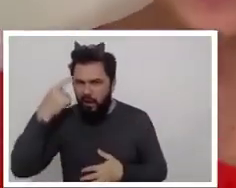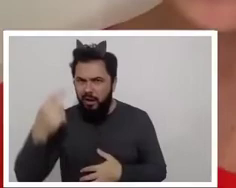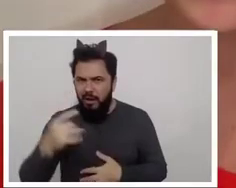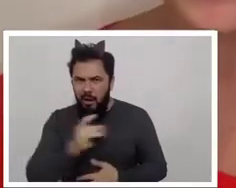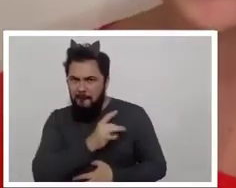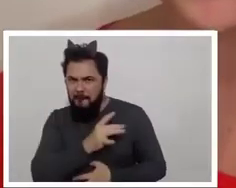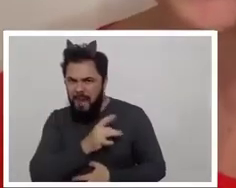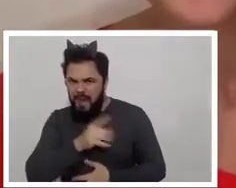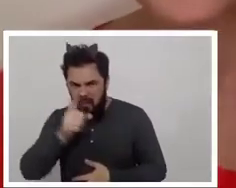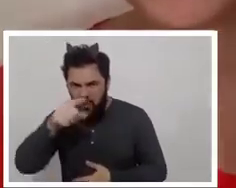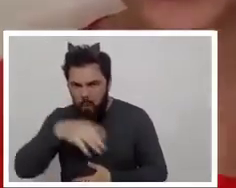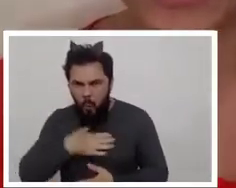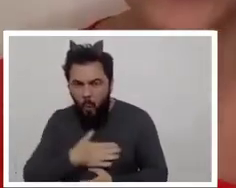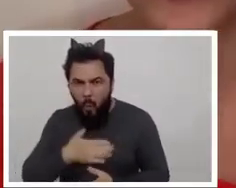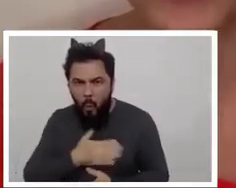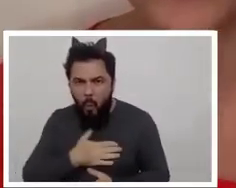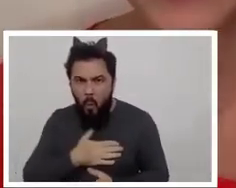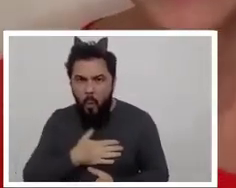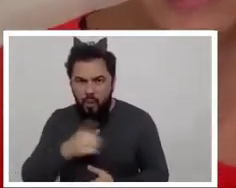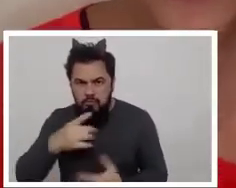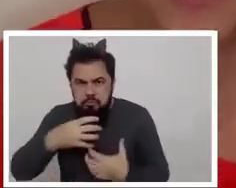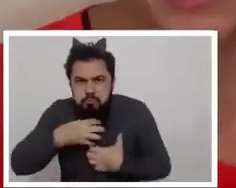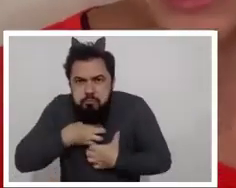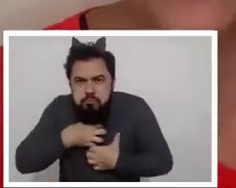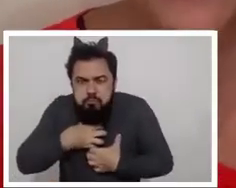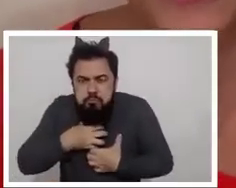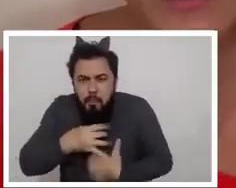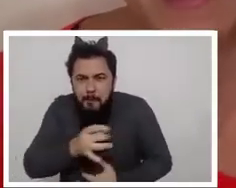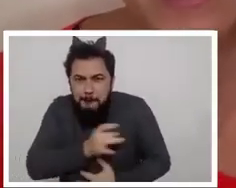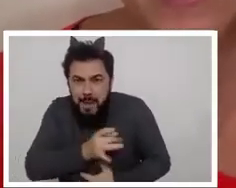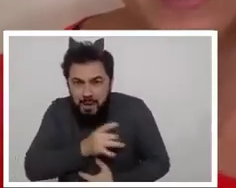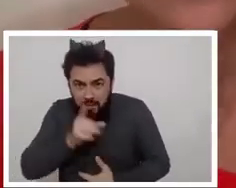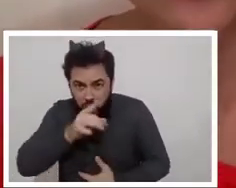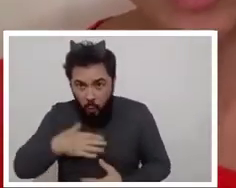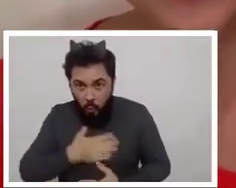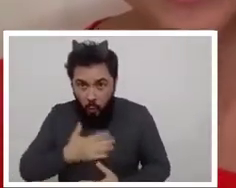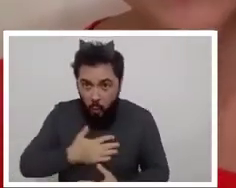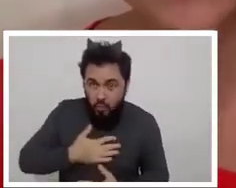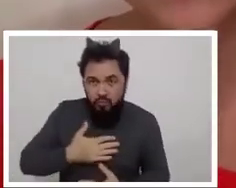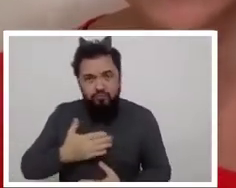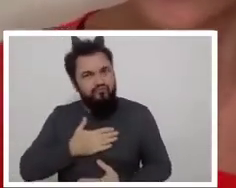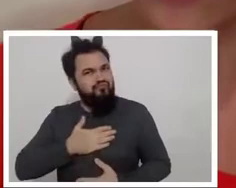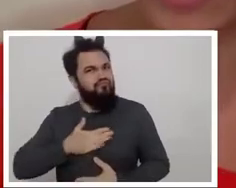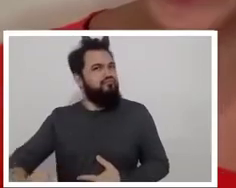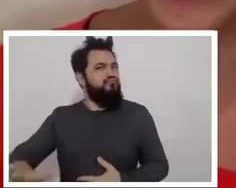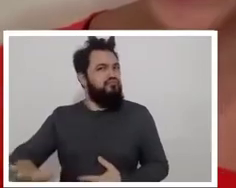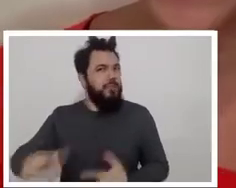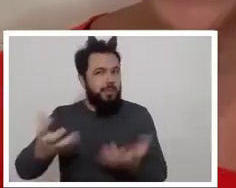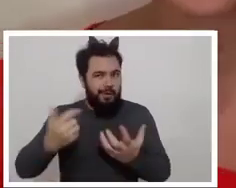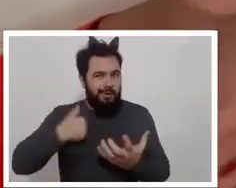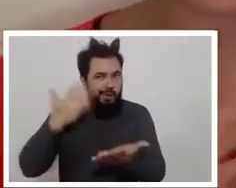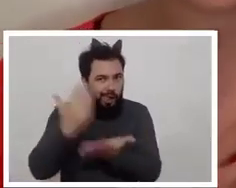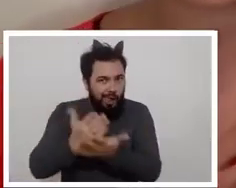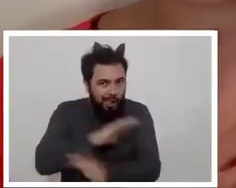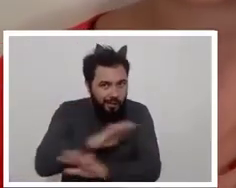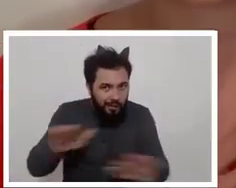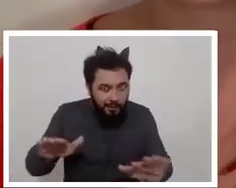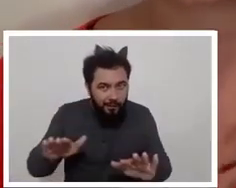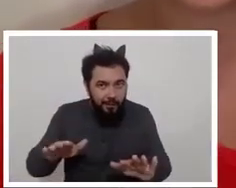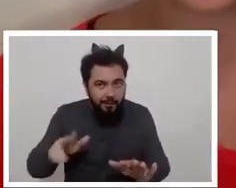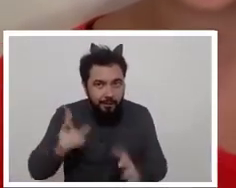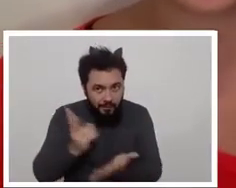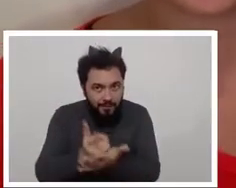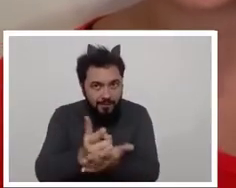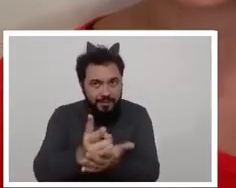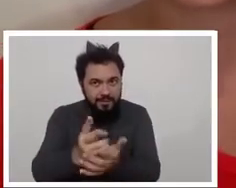você aí sentir com as história do lobo tem um medinho frio na barriga gosta não gosta quer que eu